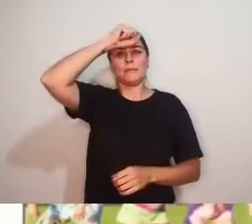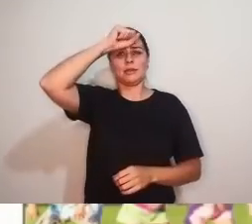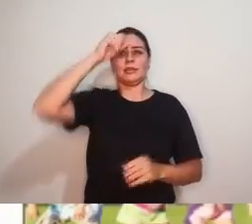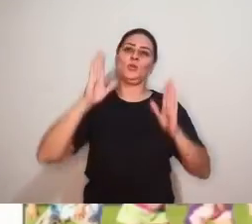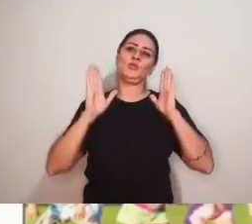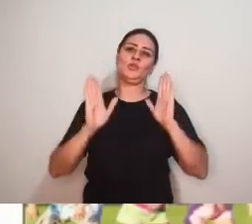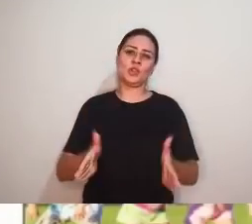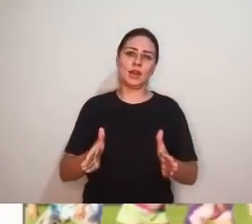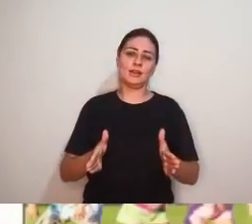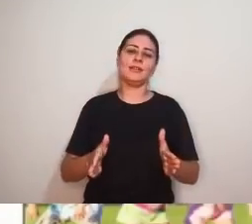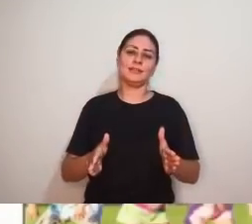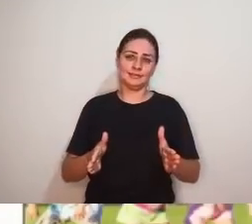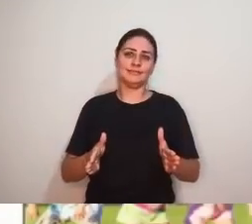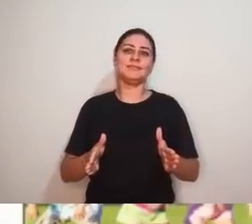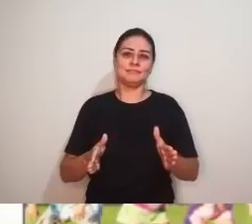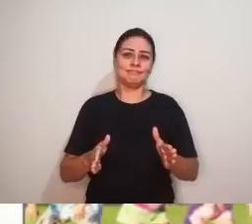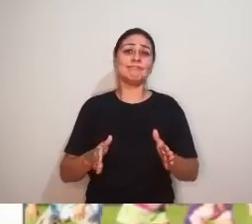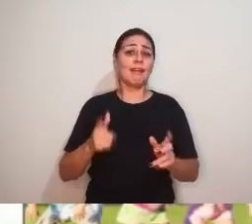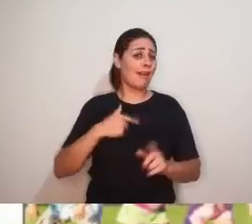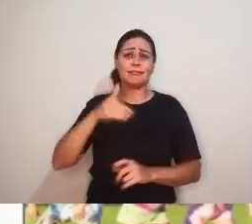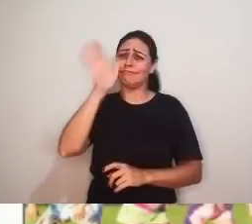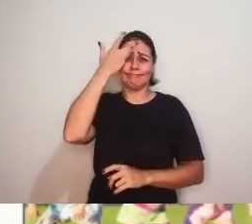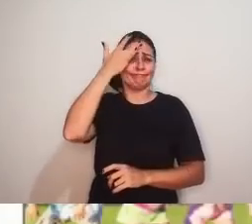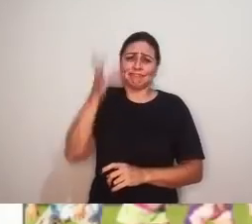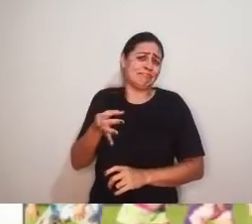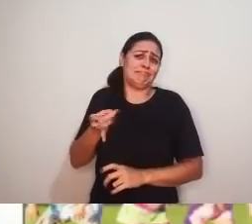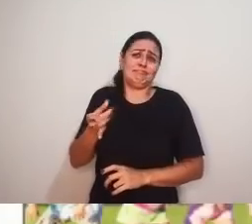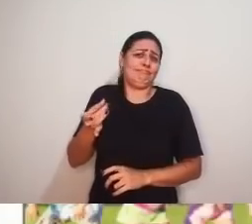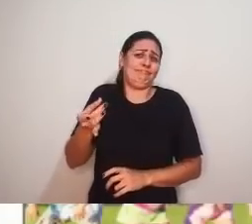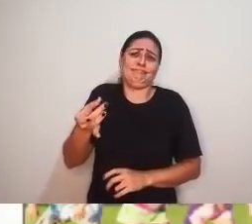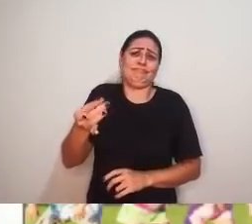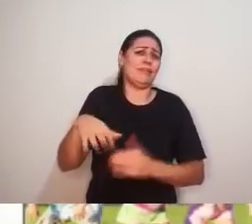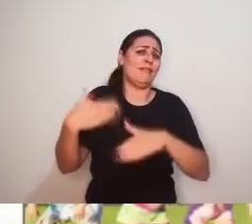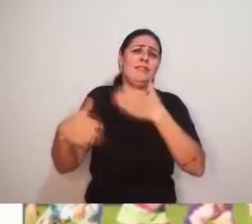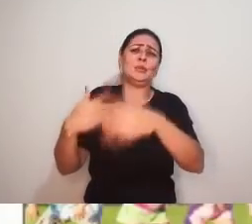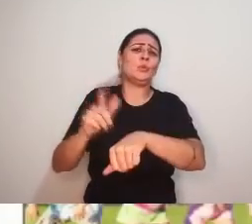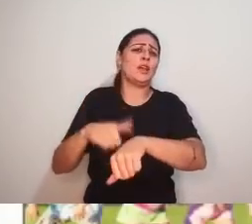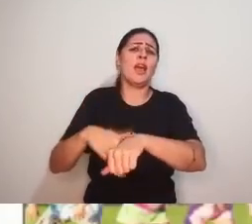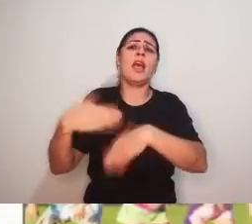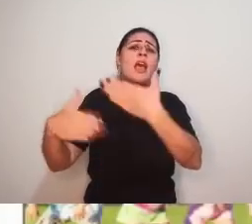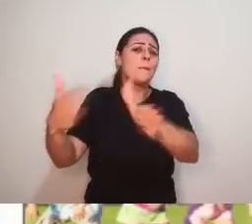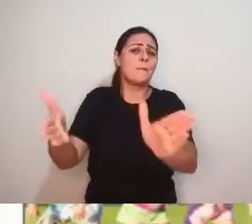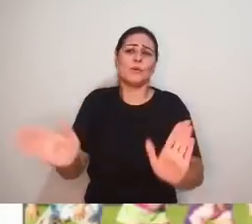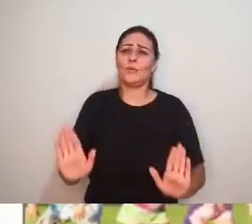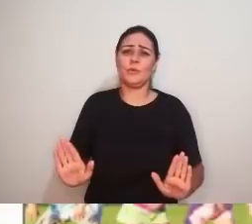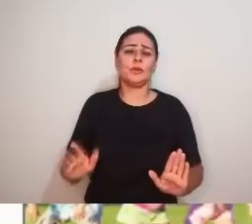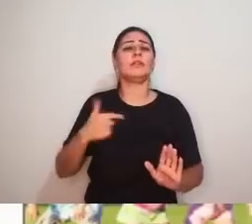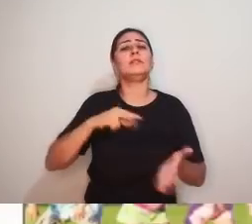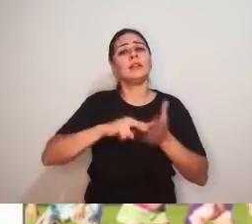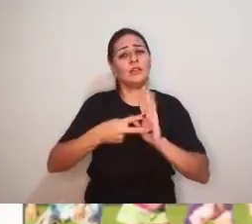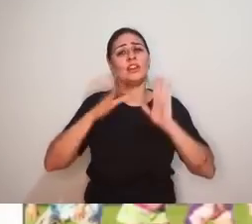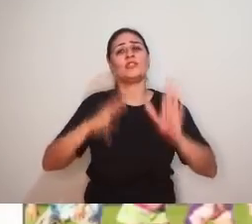já se apropriou daquela verdade, e agora, como parte dessa verdade, ela veio para a memória de longo prazo, memória explícita e